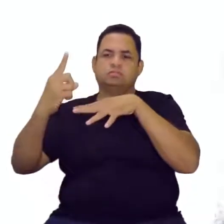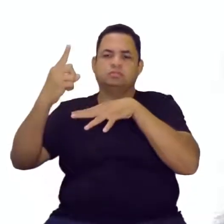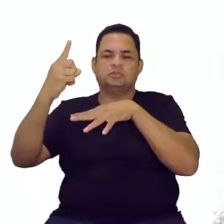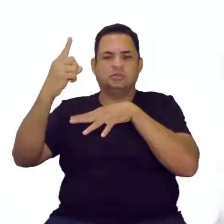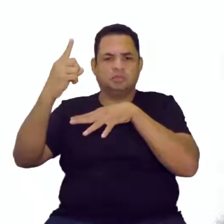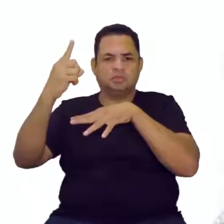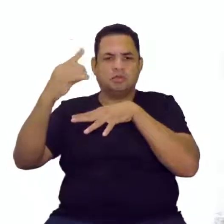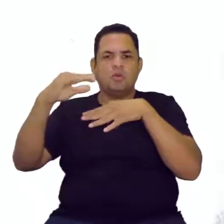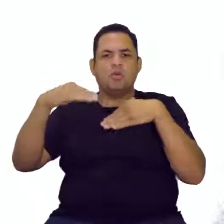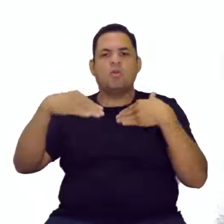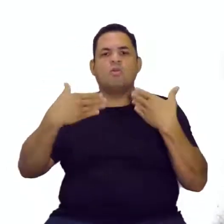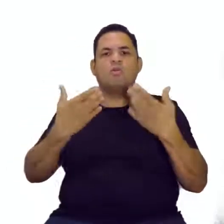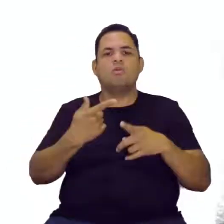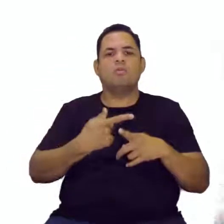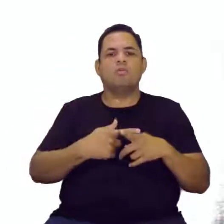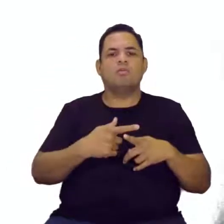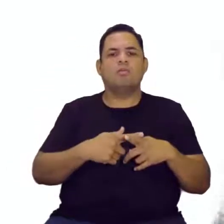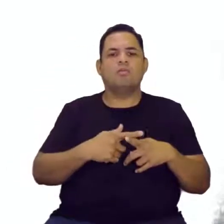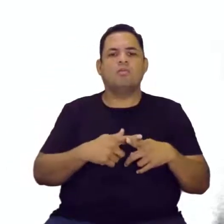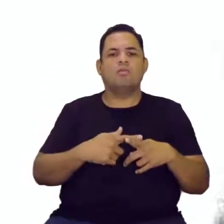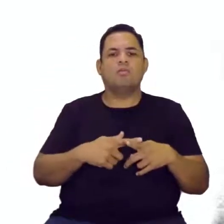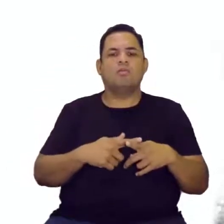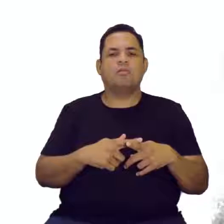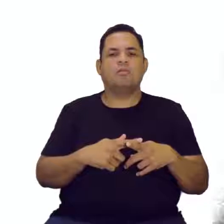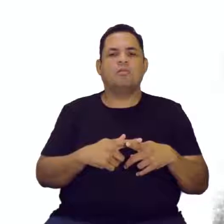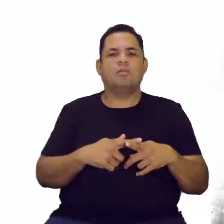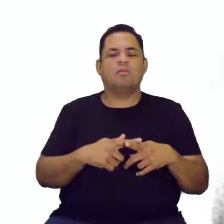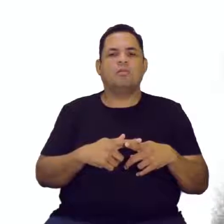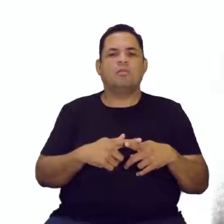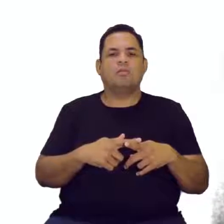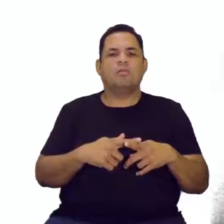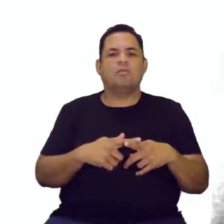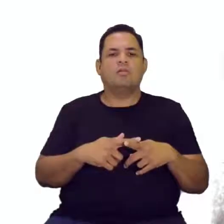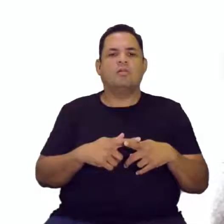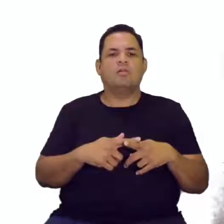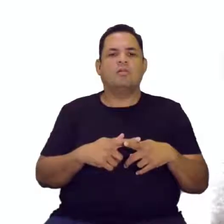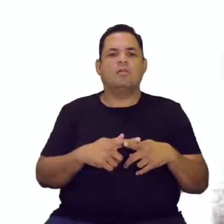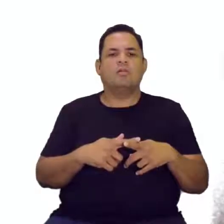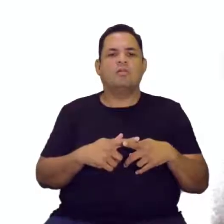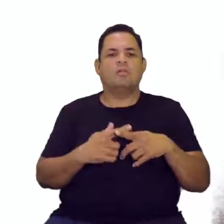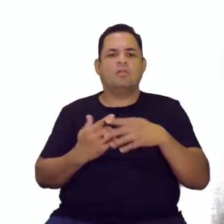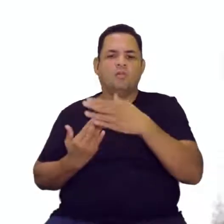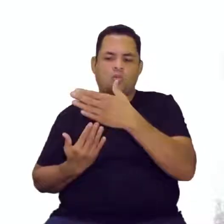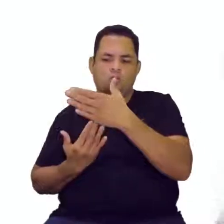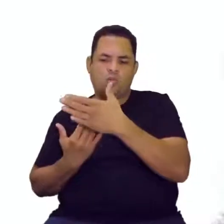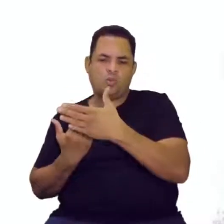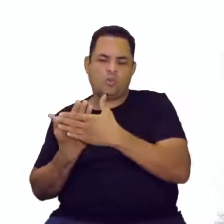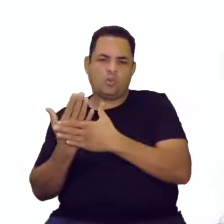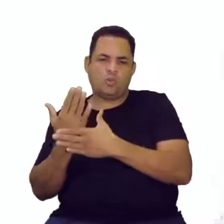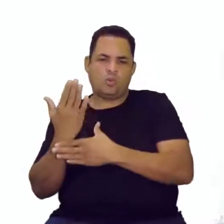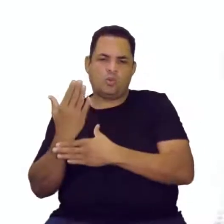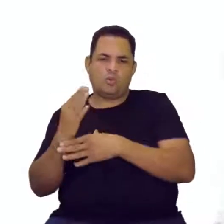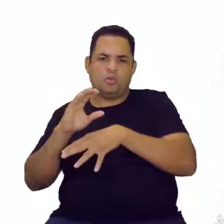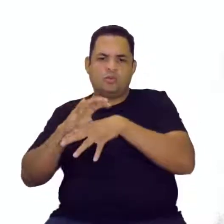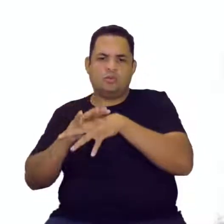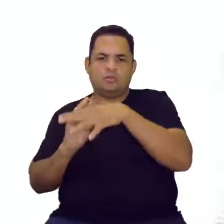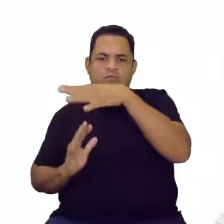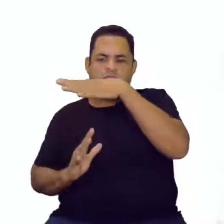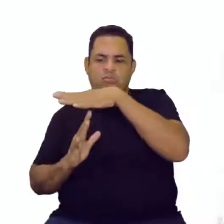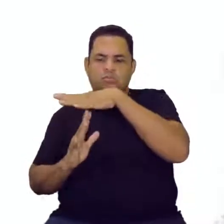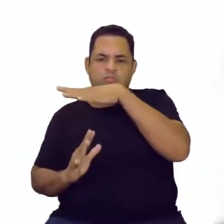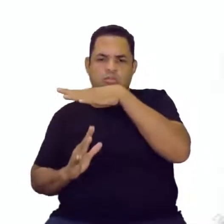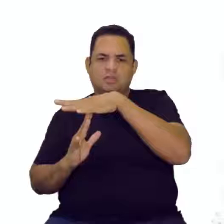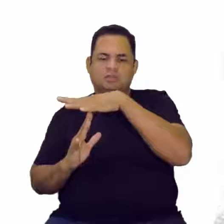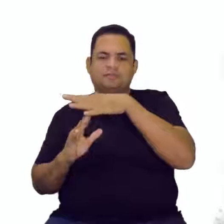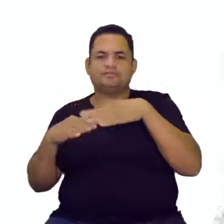aí qual é o problema, professora? Os gases do efeito estufa, o que eles